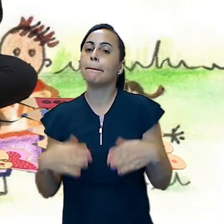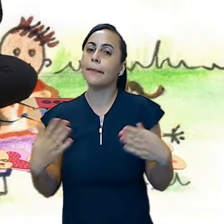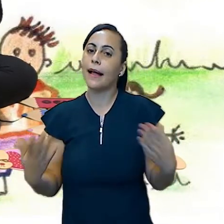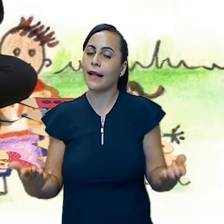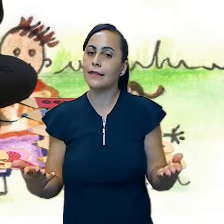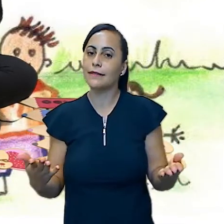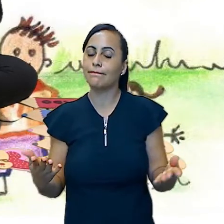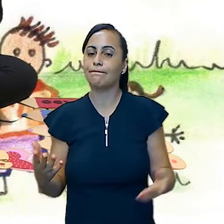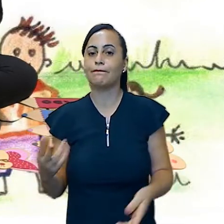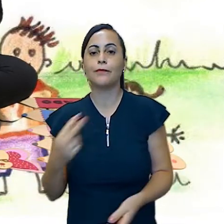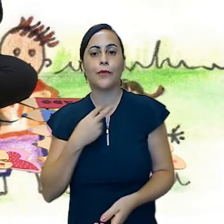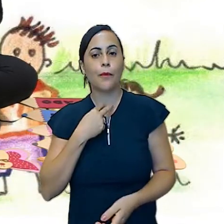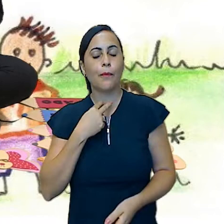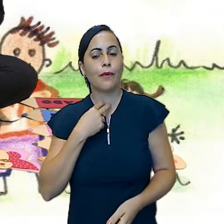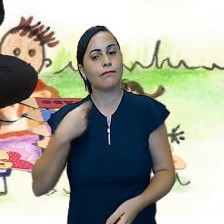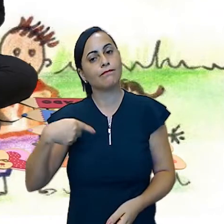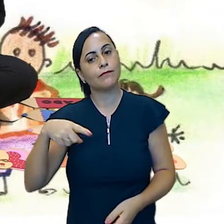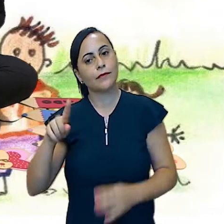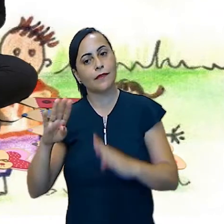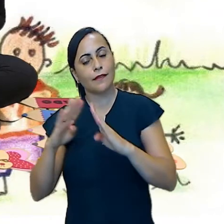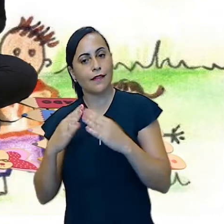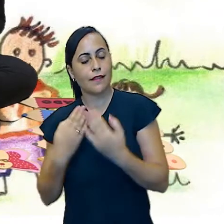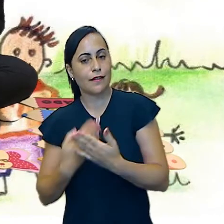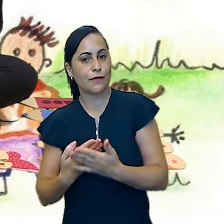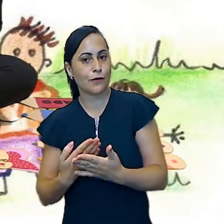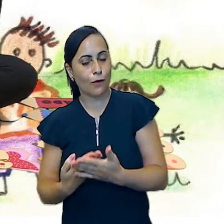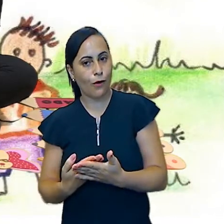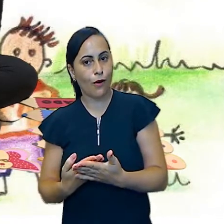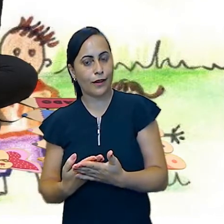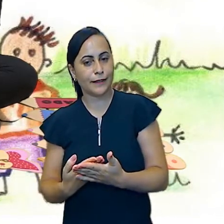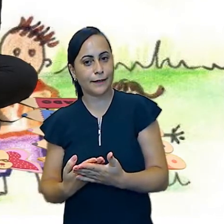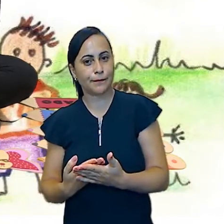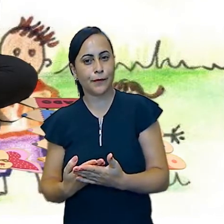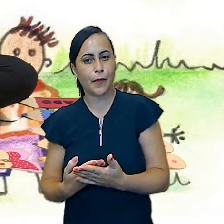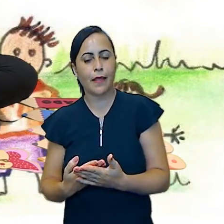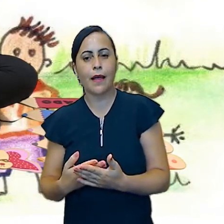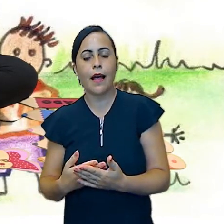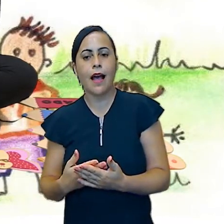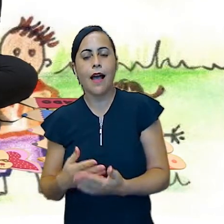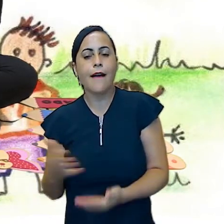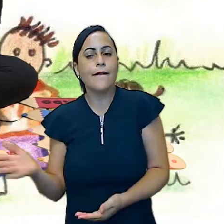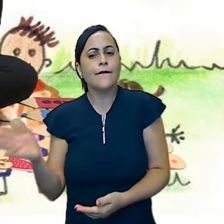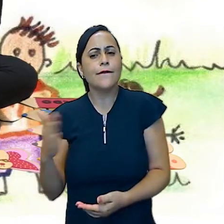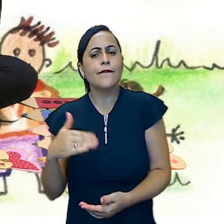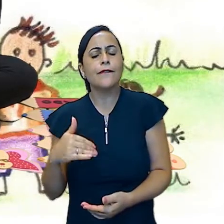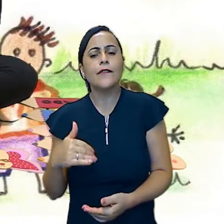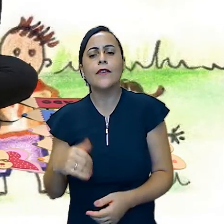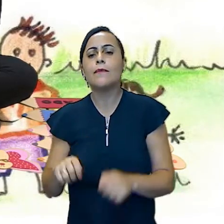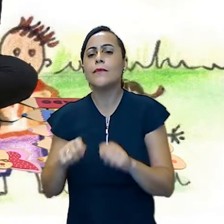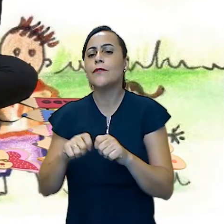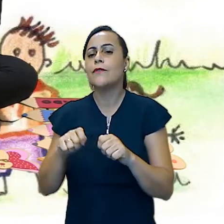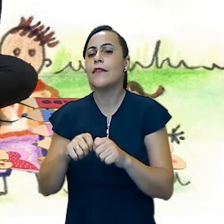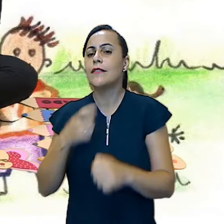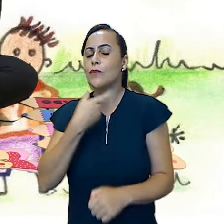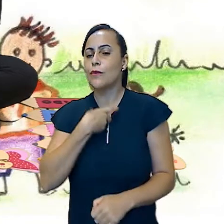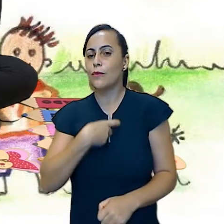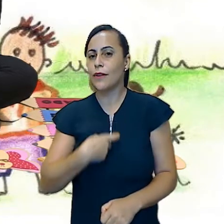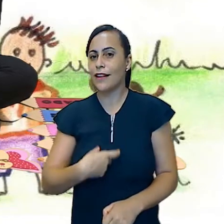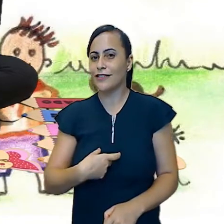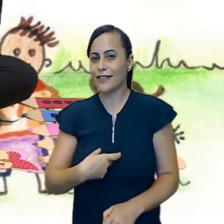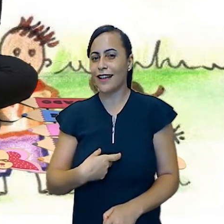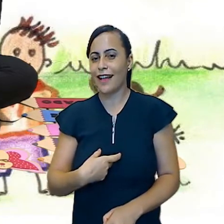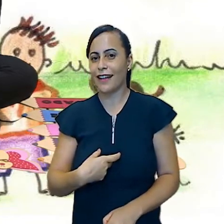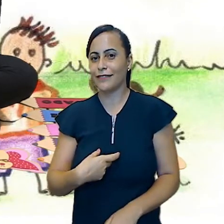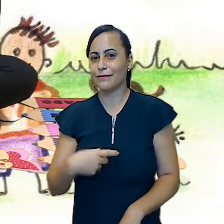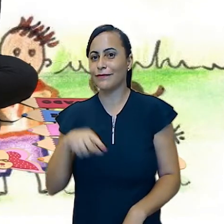escola, que tal vocês confeccionarem um crachá deste? Muito fácil para vocês aí.